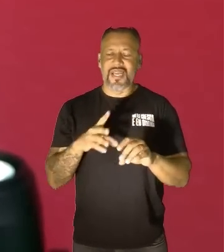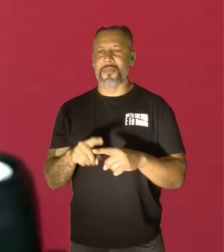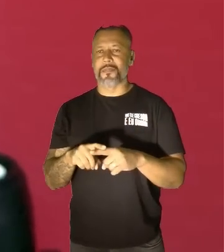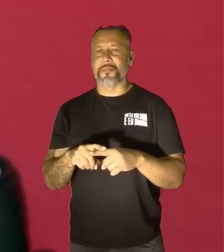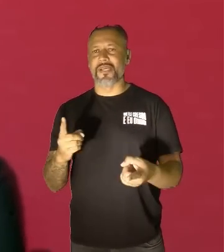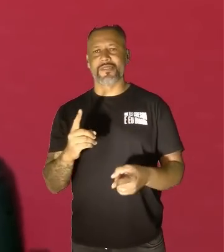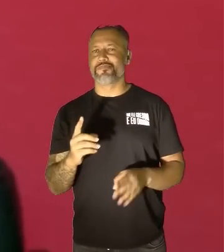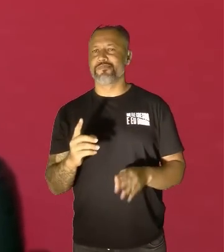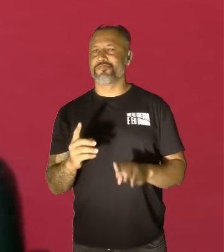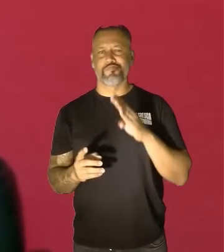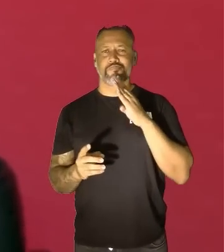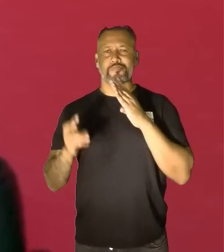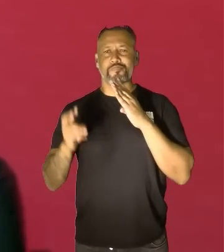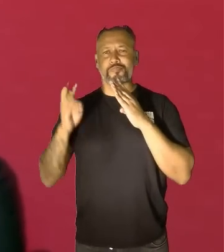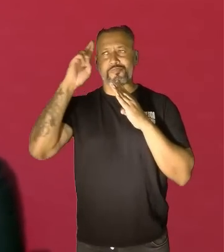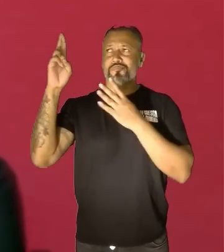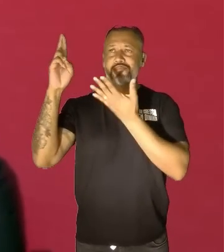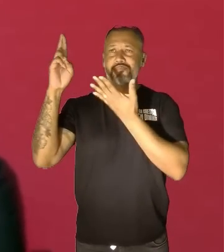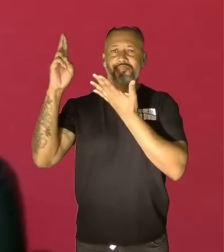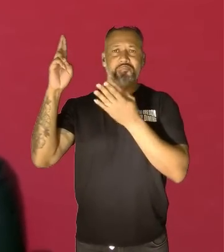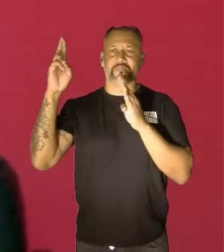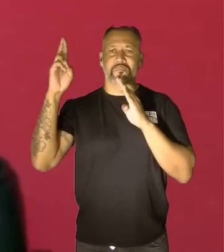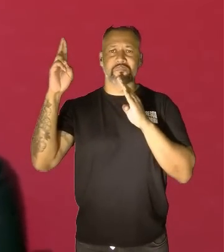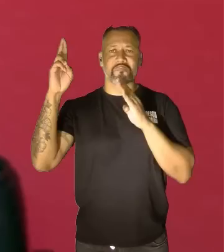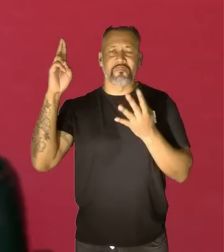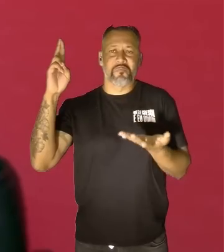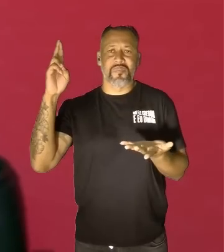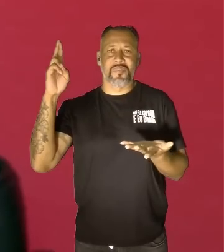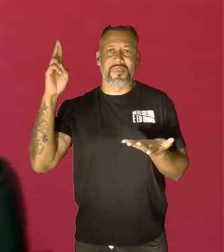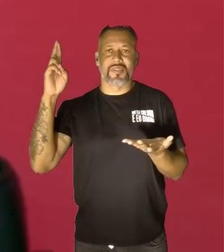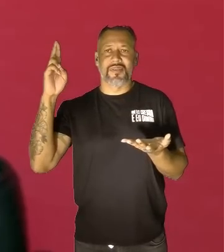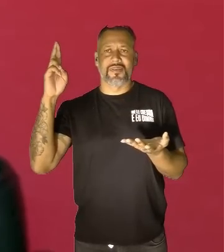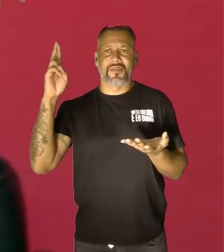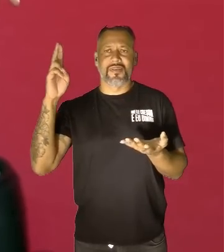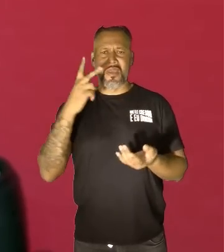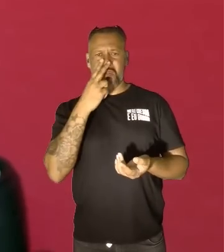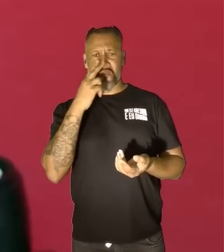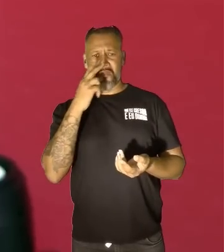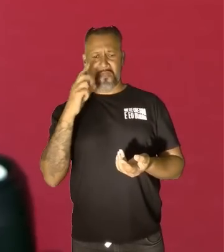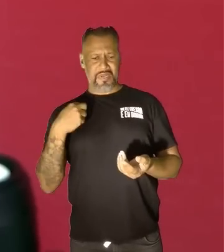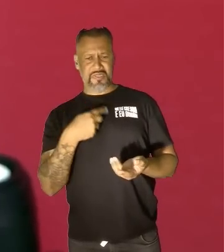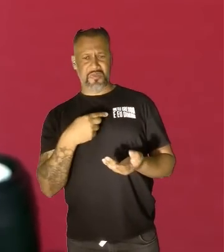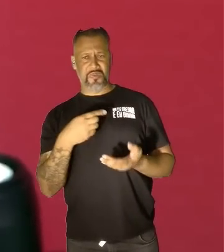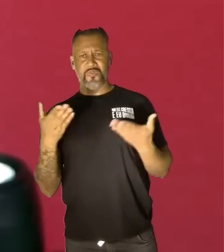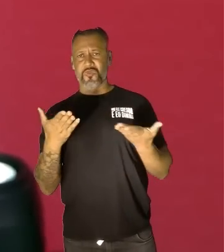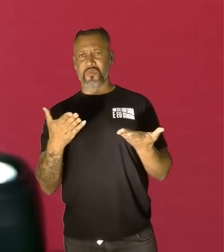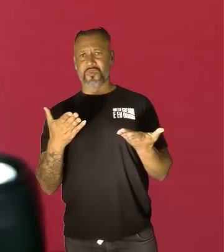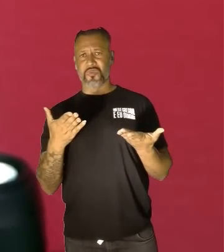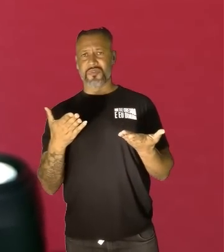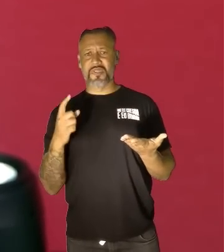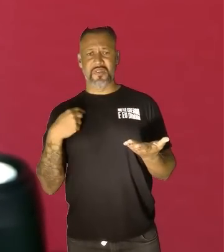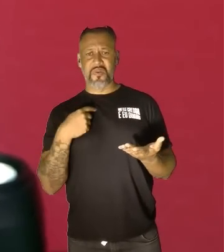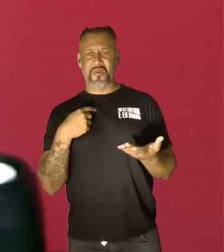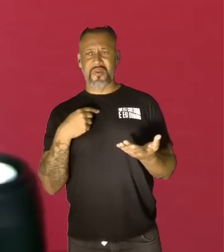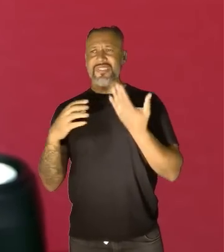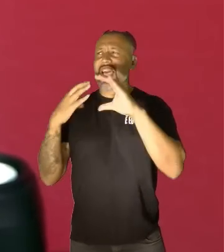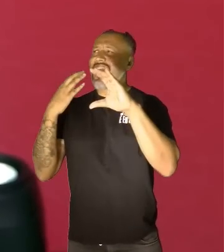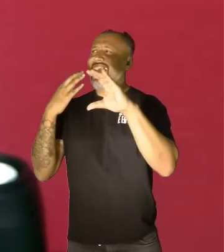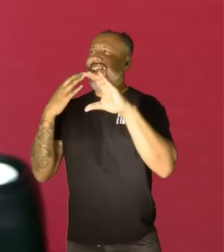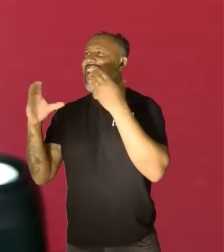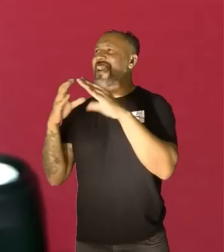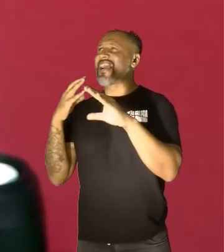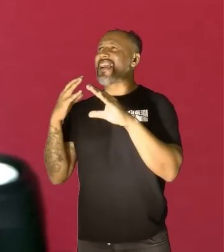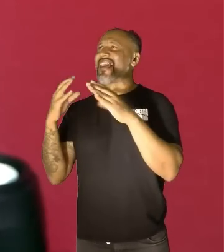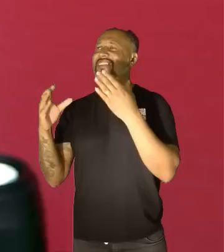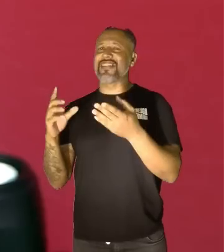Senhor. Isso é muito parecido com muitos de nós hoje. Cantamos de um Deus que não conhecemos. Muitos